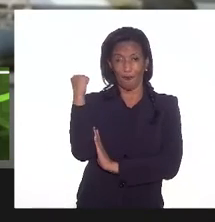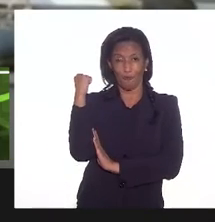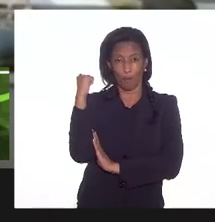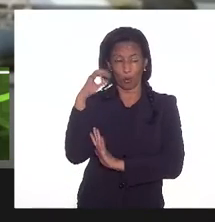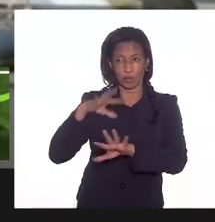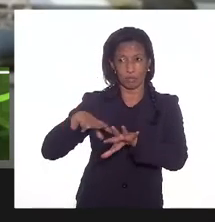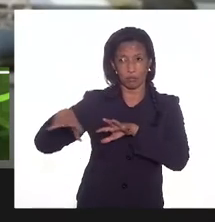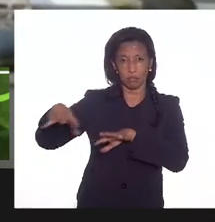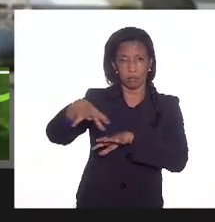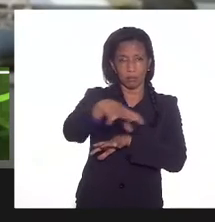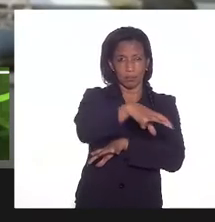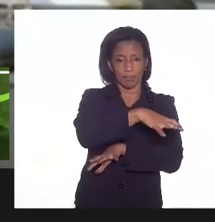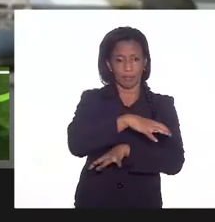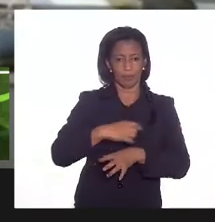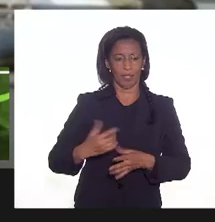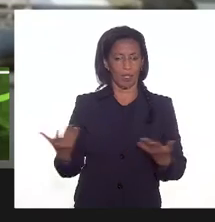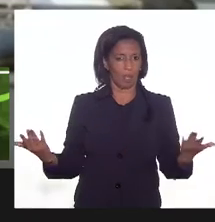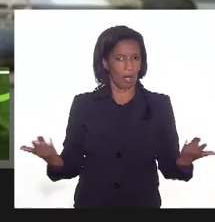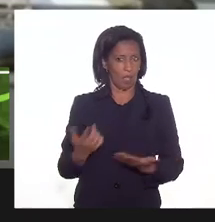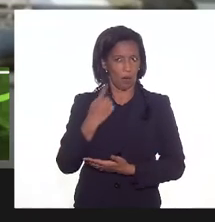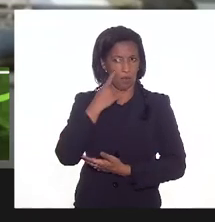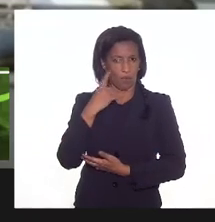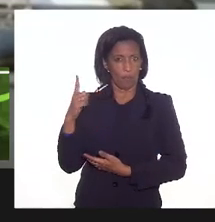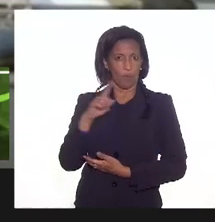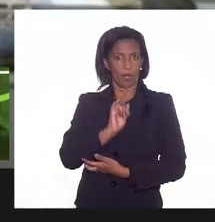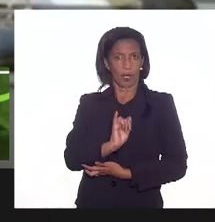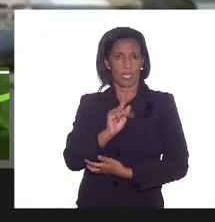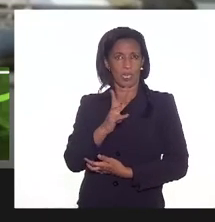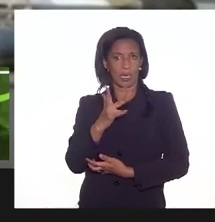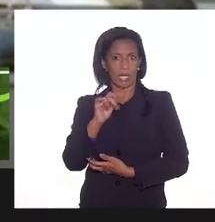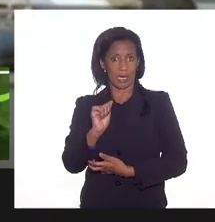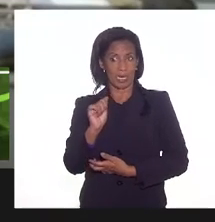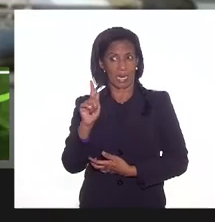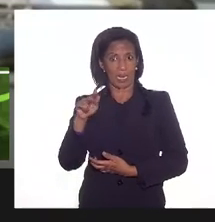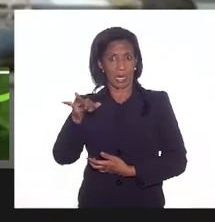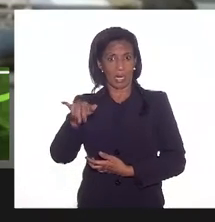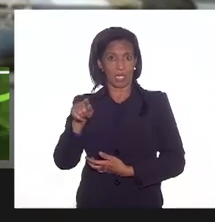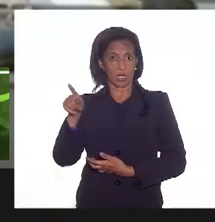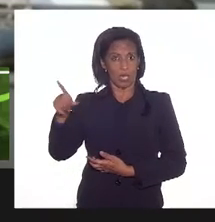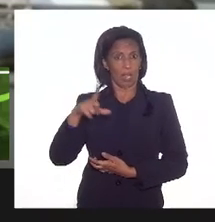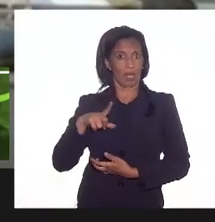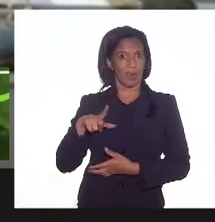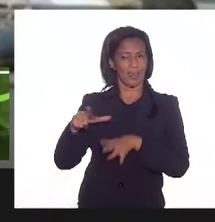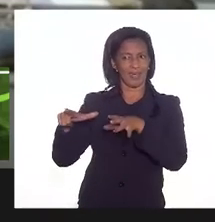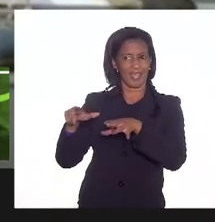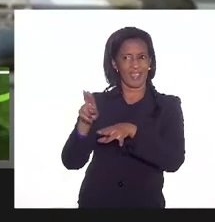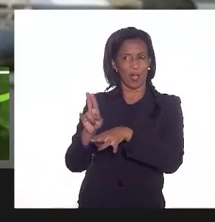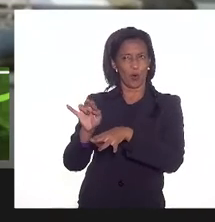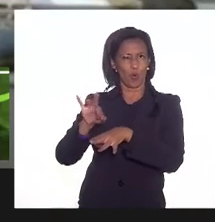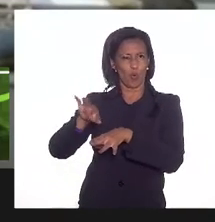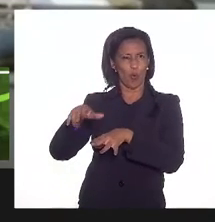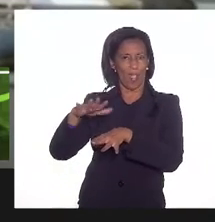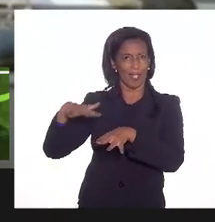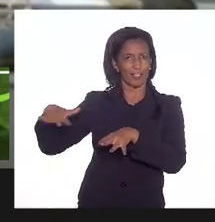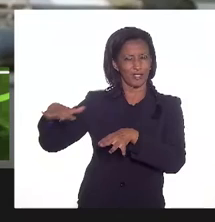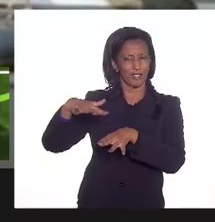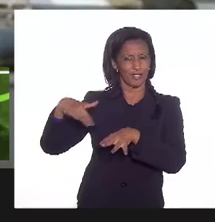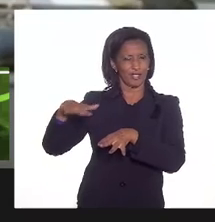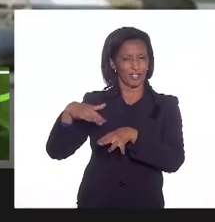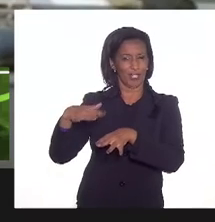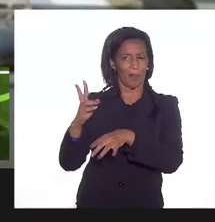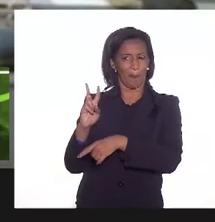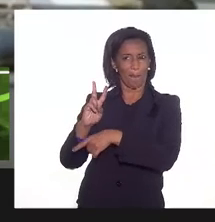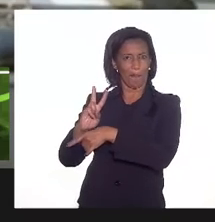campos Dani eu estive agora na Ilha Grande essa semana nós temos lá um pedaço da UERJ que é a defesa da Costa